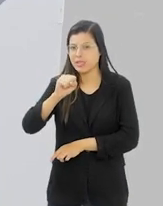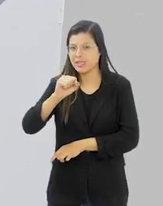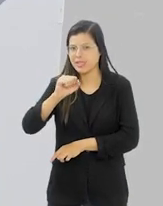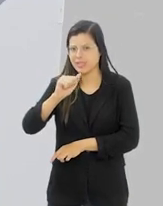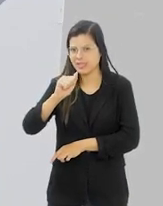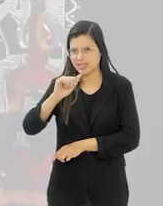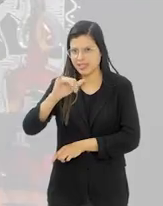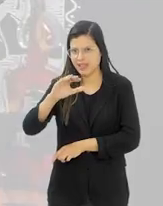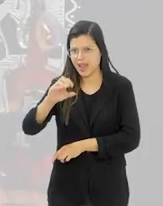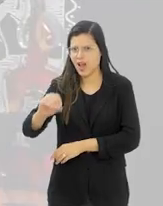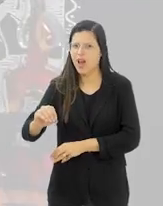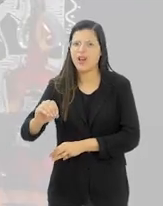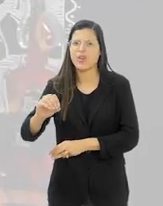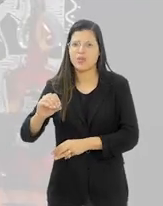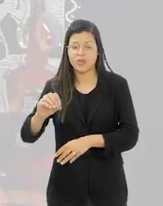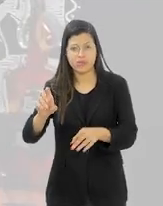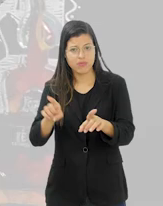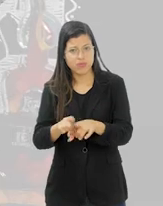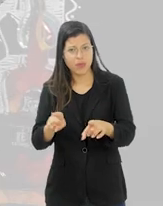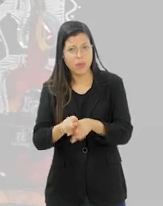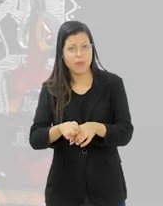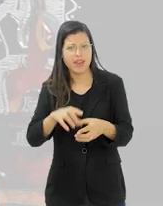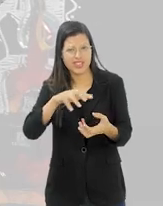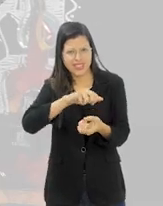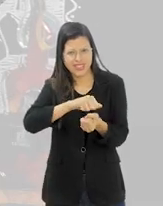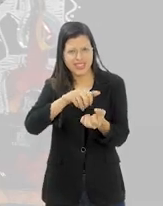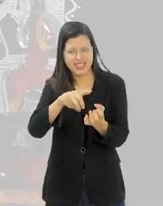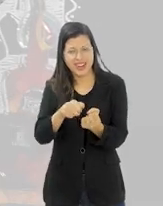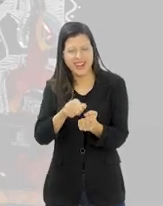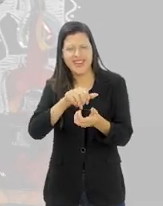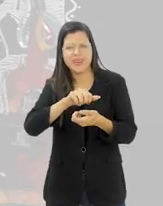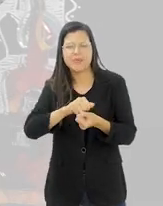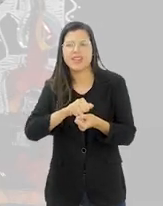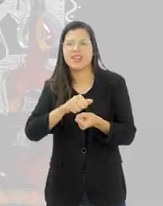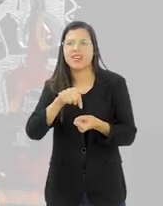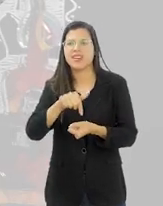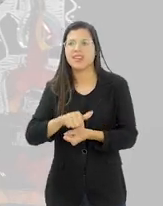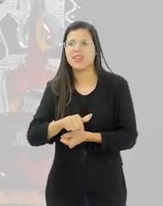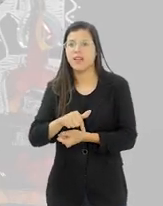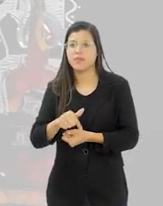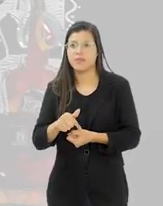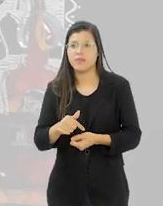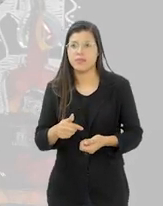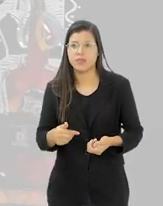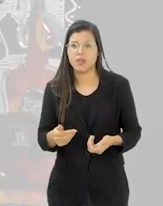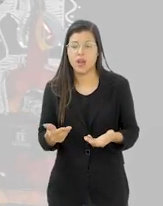alegóricos feitos de mosaico, de cerâmica. É, ainda mais agora